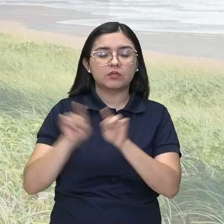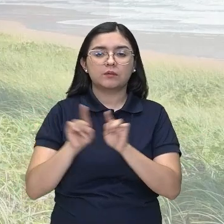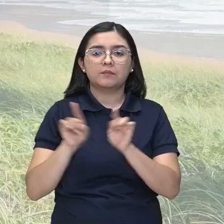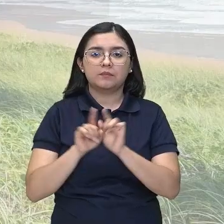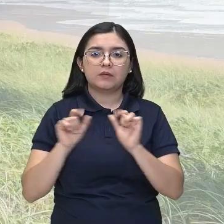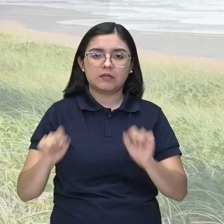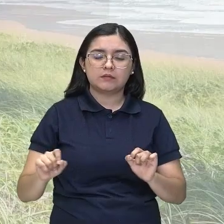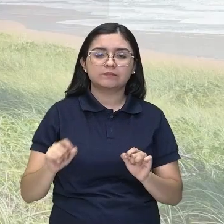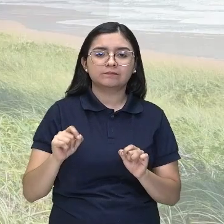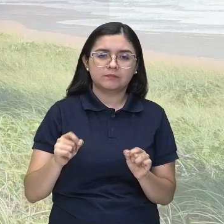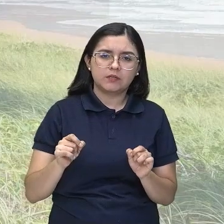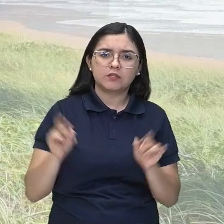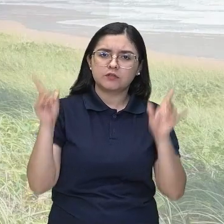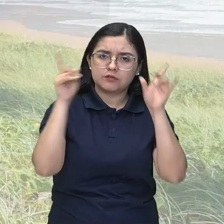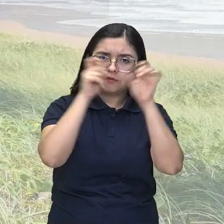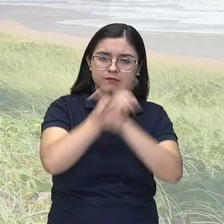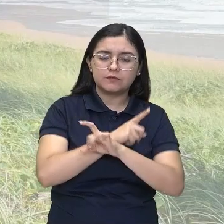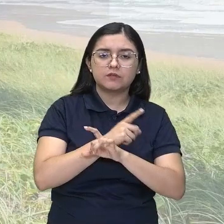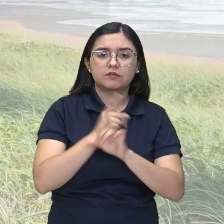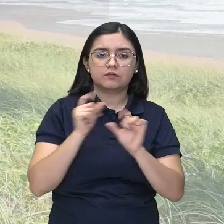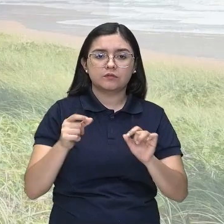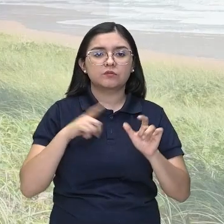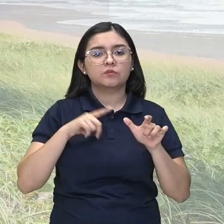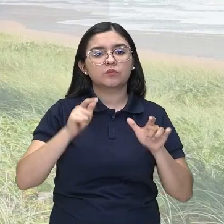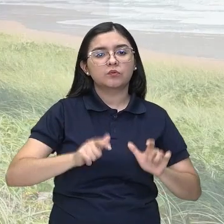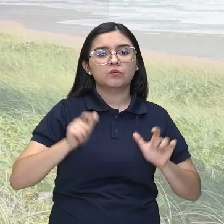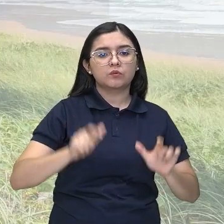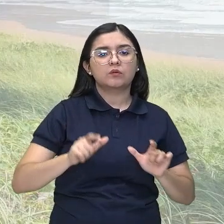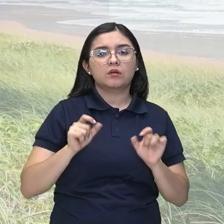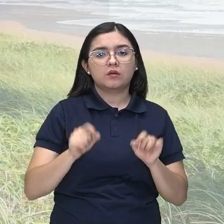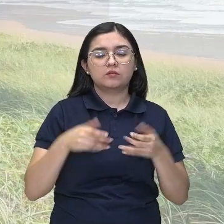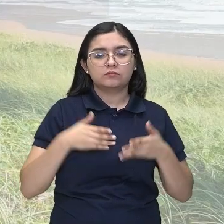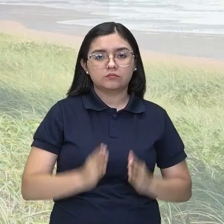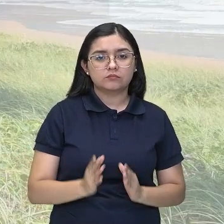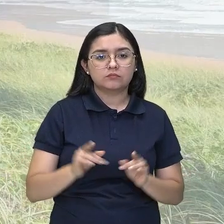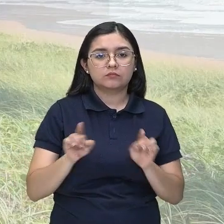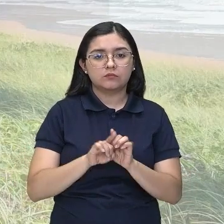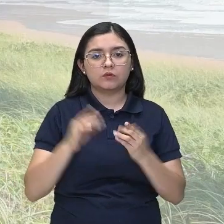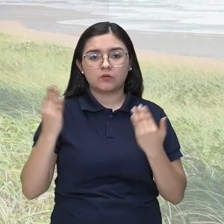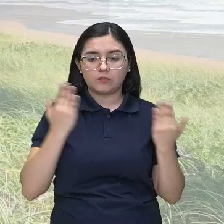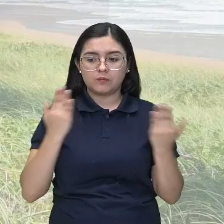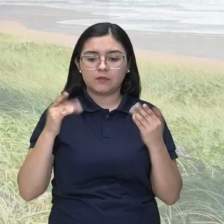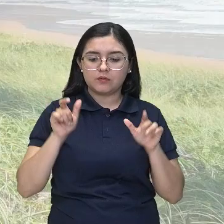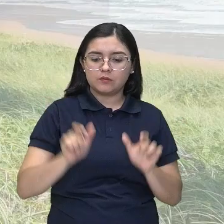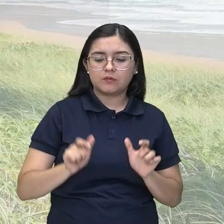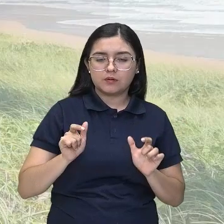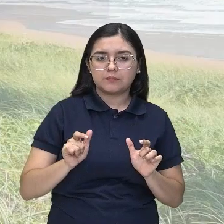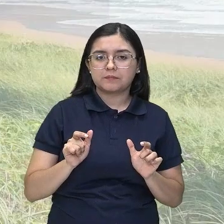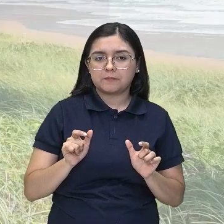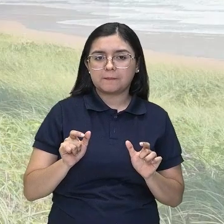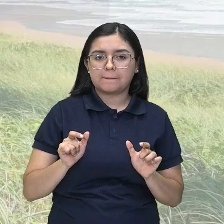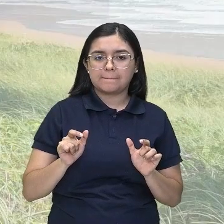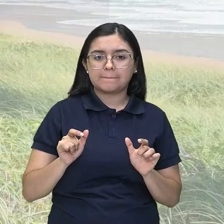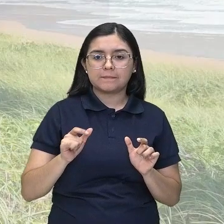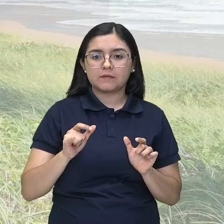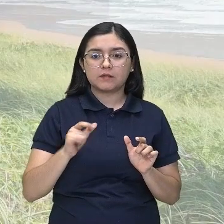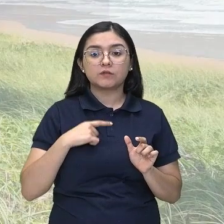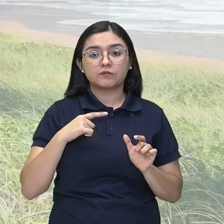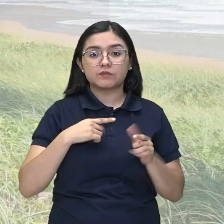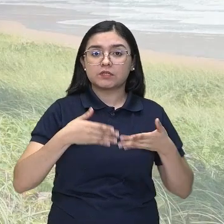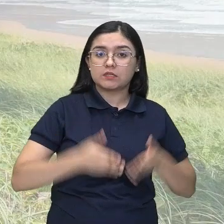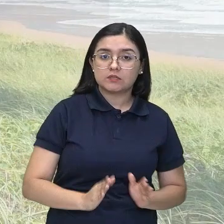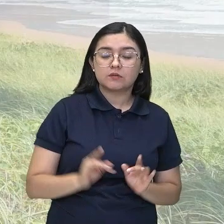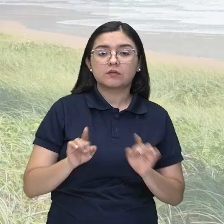tortura estar longe, você observa o lugar em que você está, compara com o lugar de onde você veio e